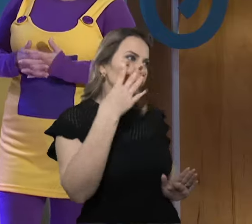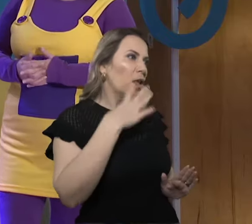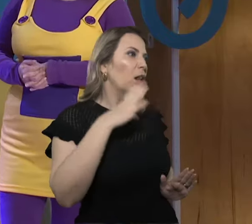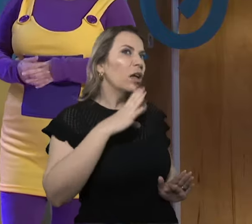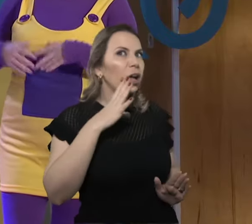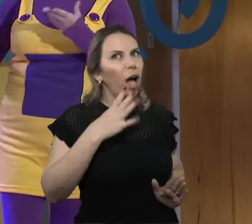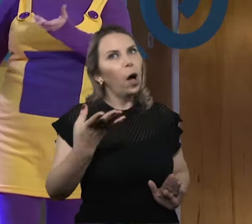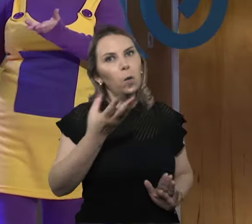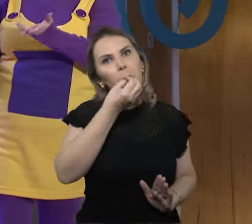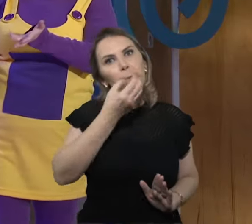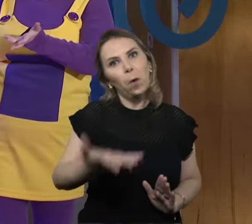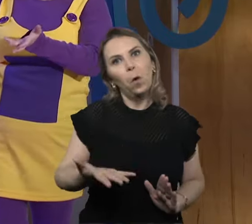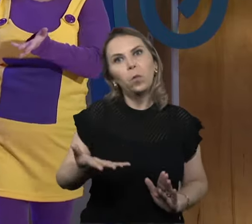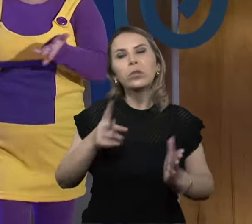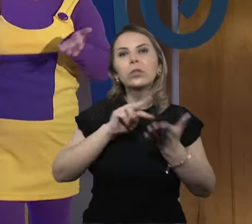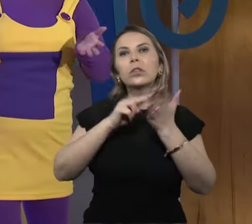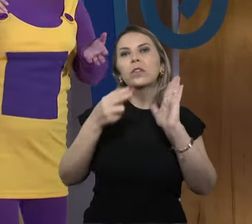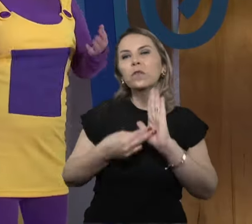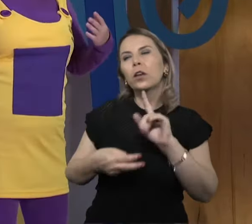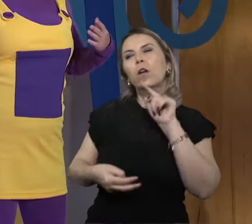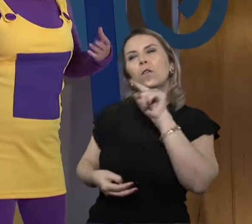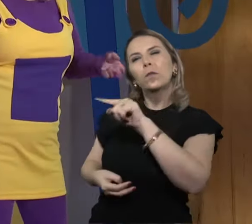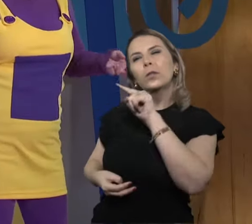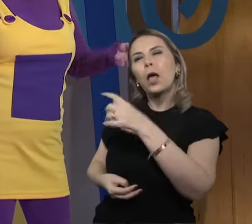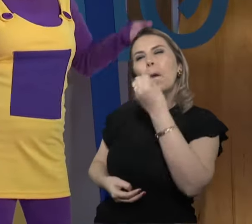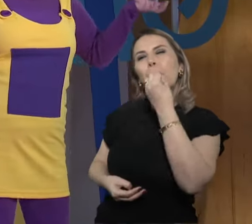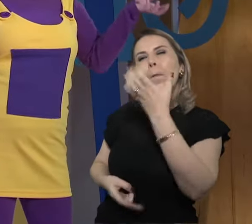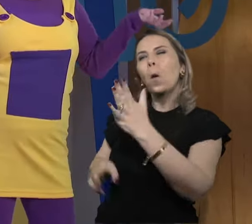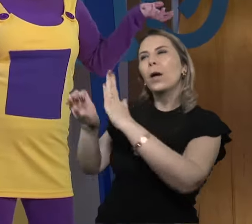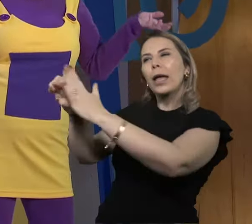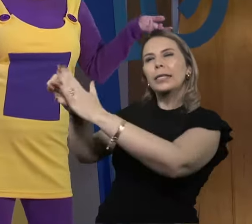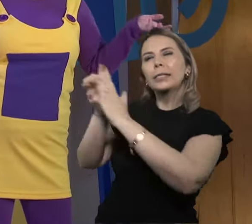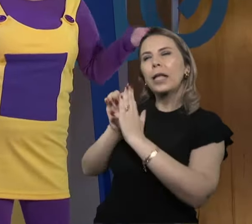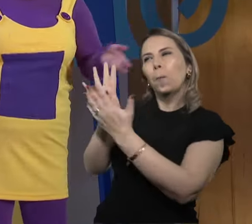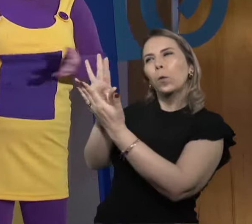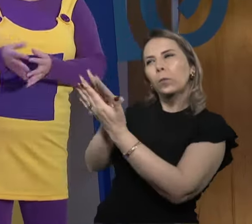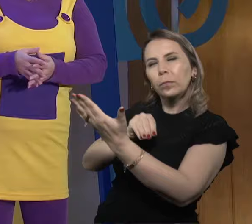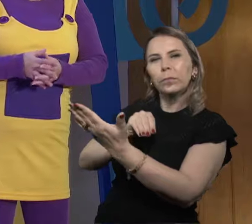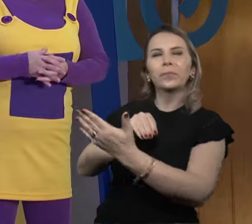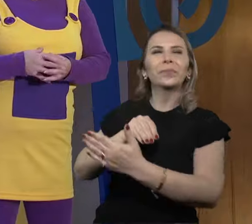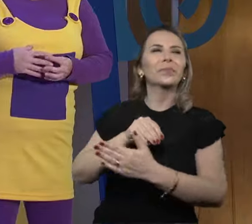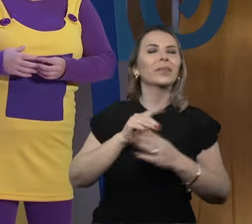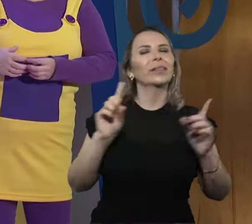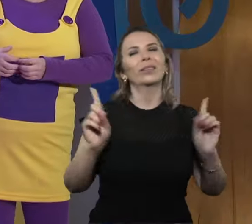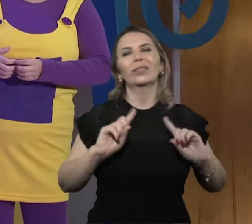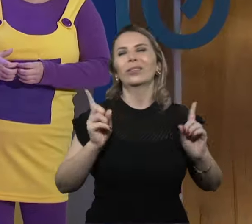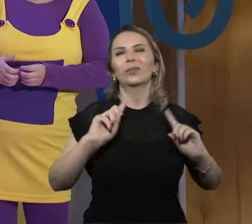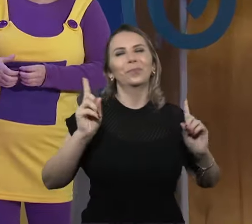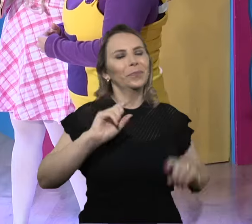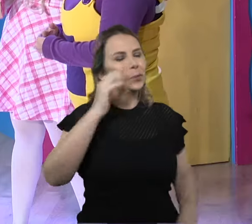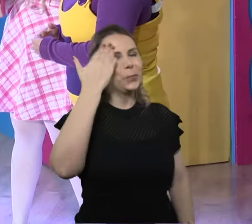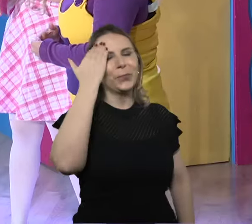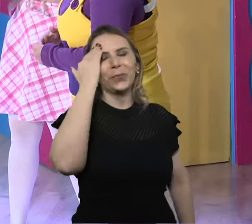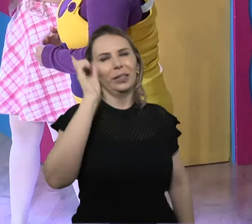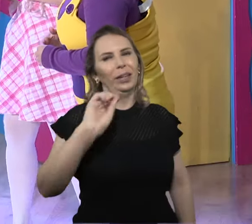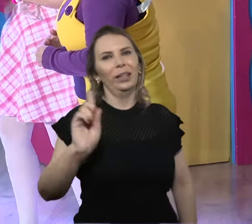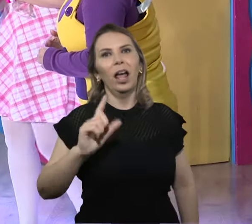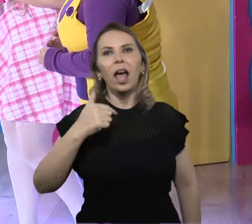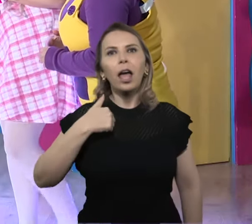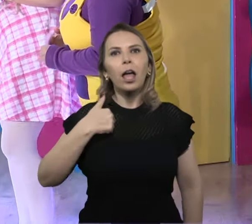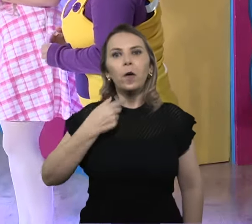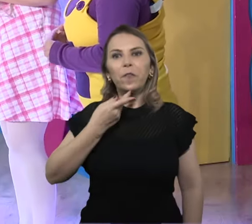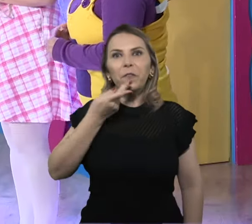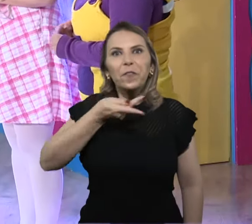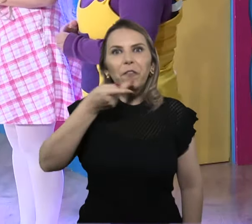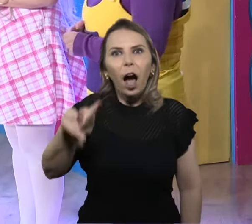que é legal, porque é um bom sinal. É sinal que você é um bom exemplo pra ela, né, Marta? Não, gente, vocês não estão me